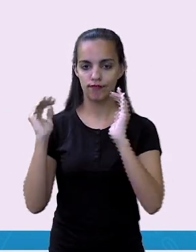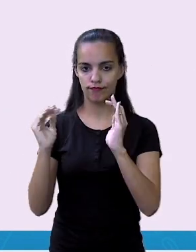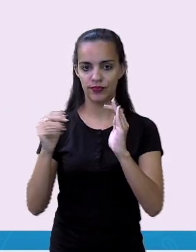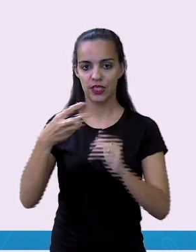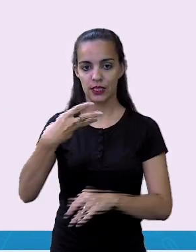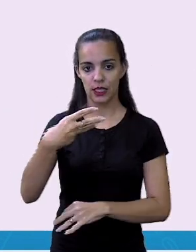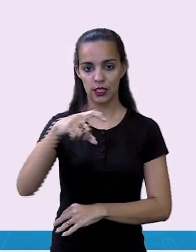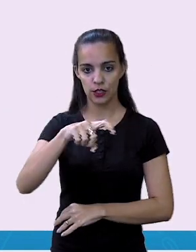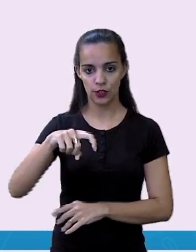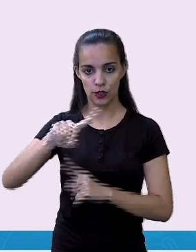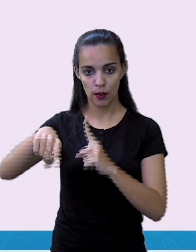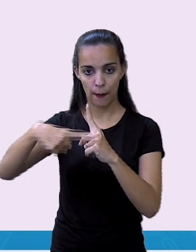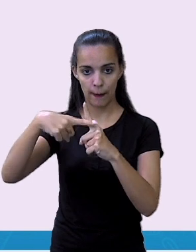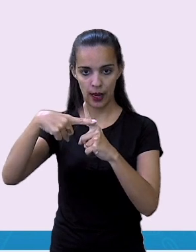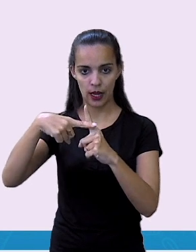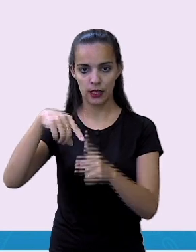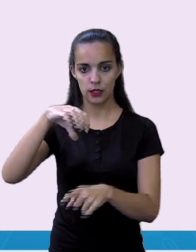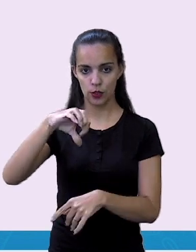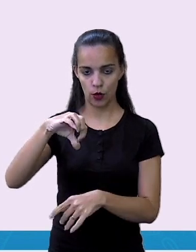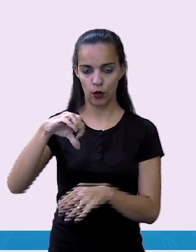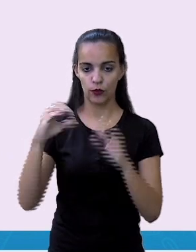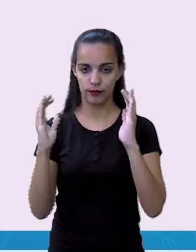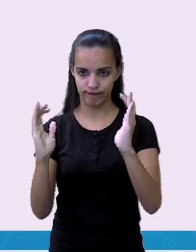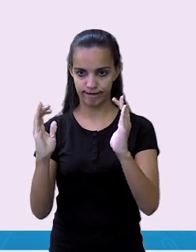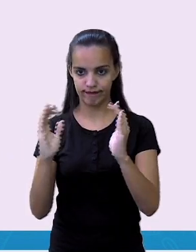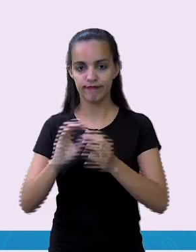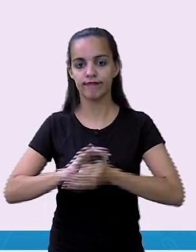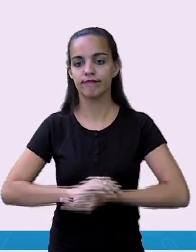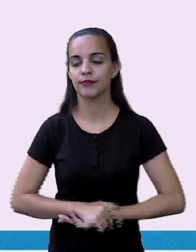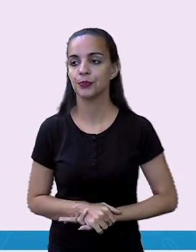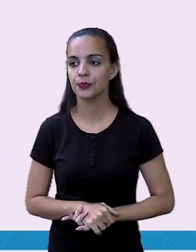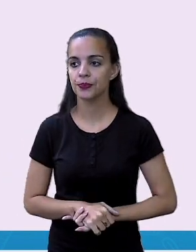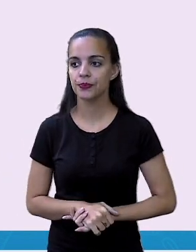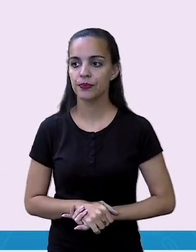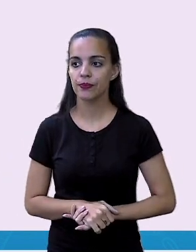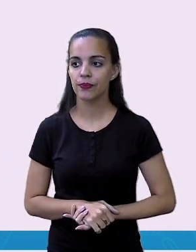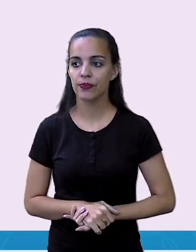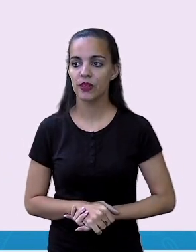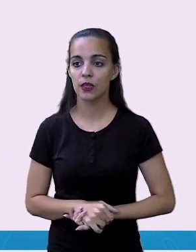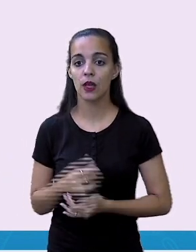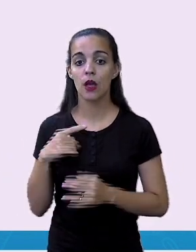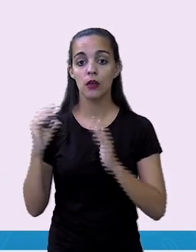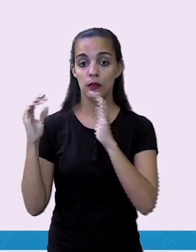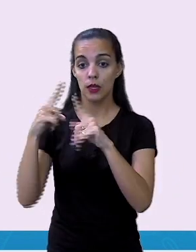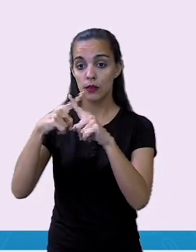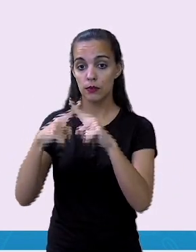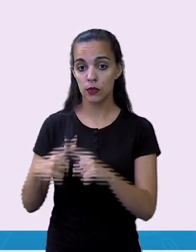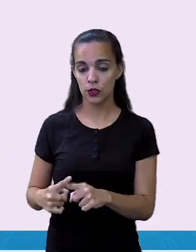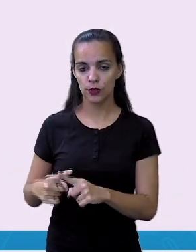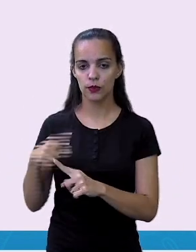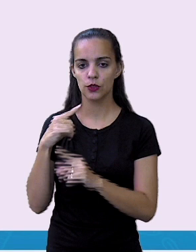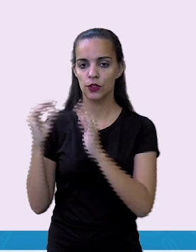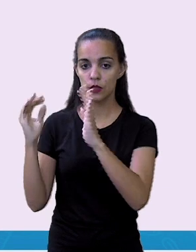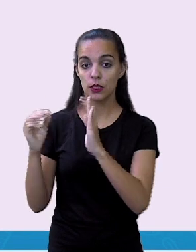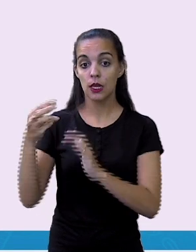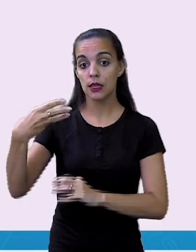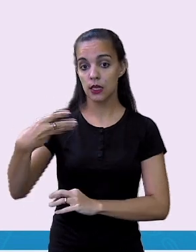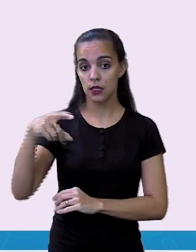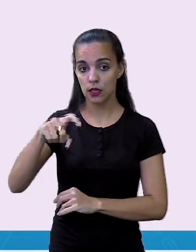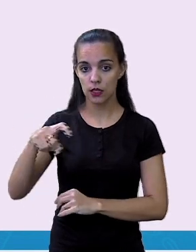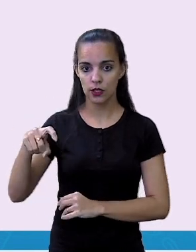3x mais 9, certo? Que multiplica